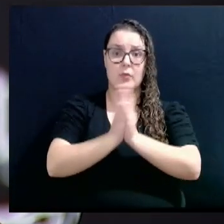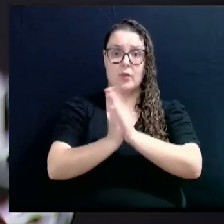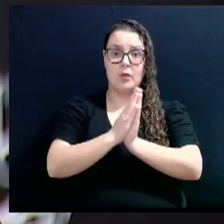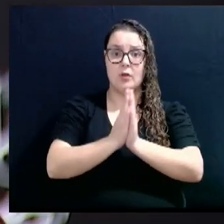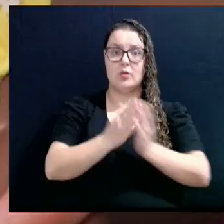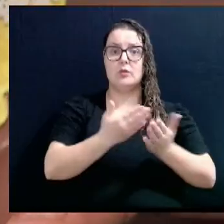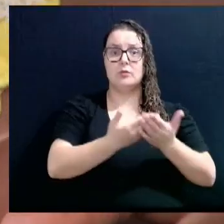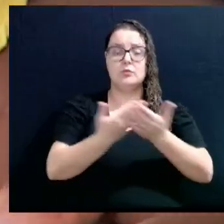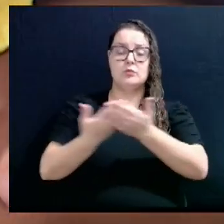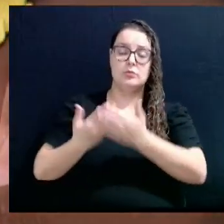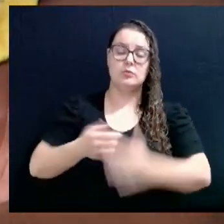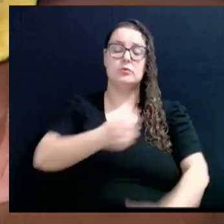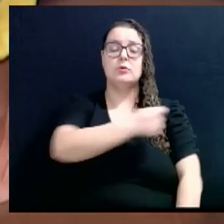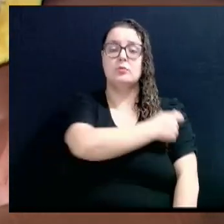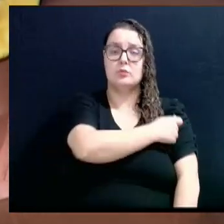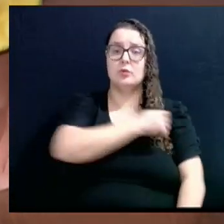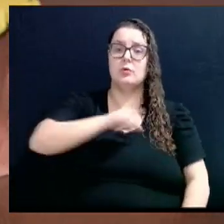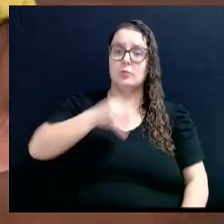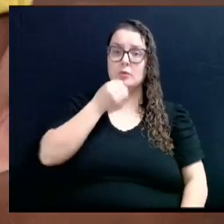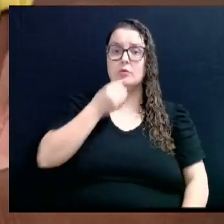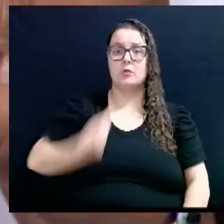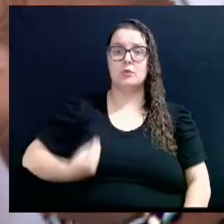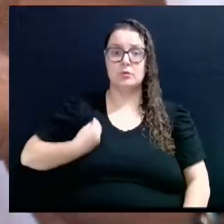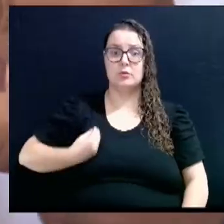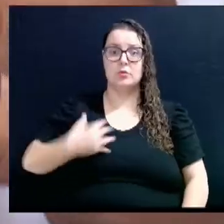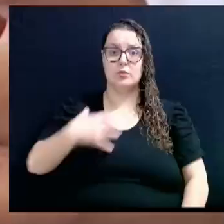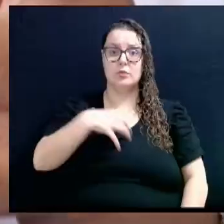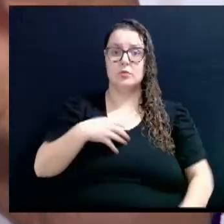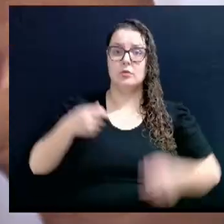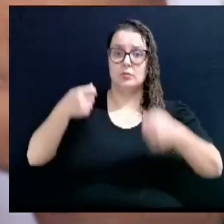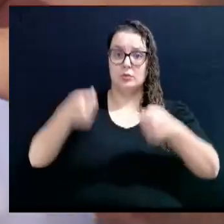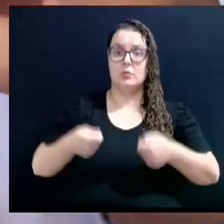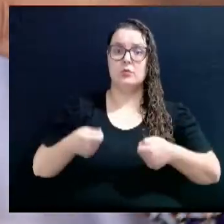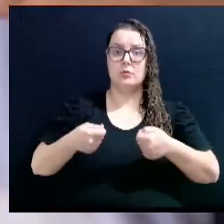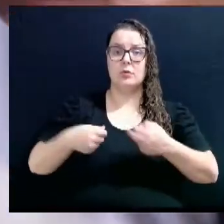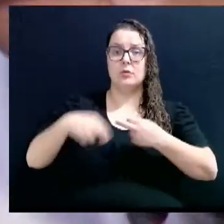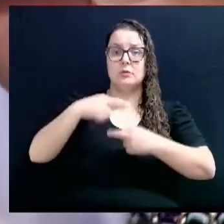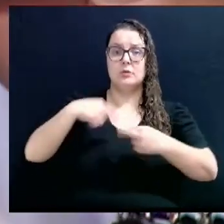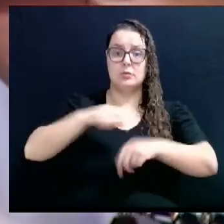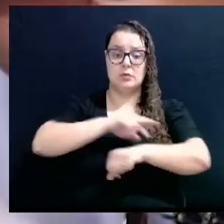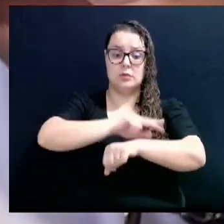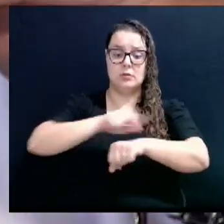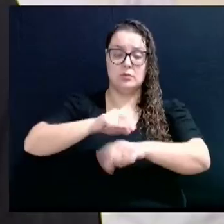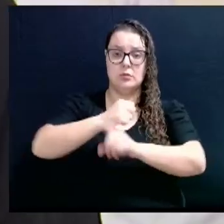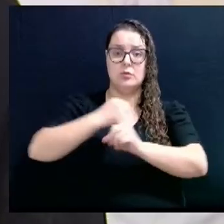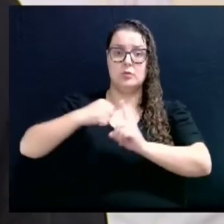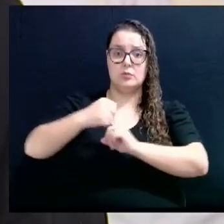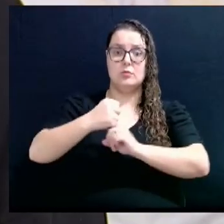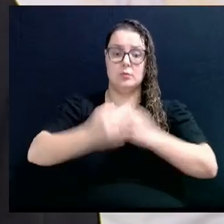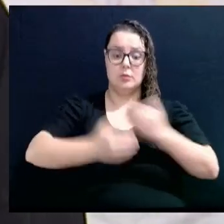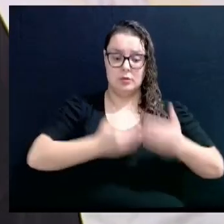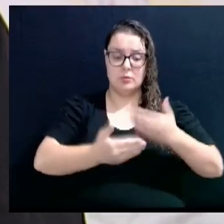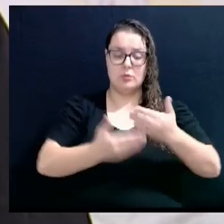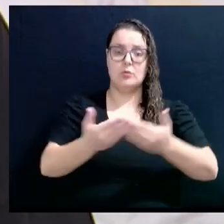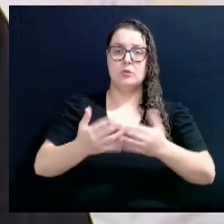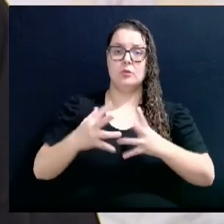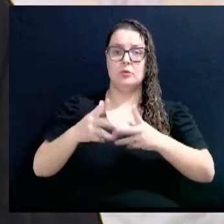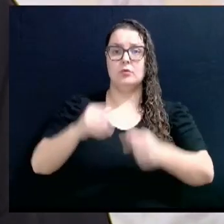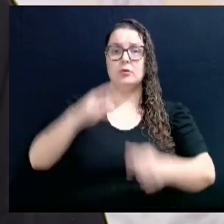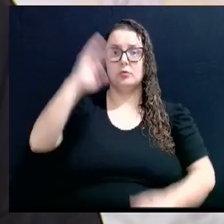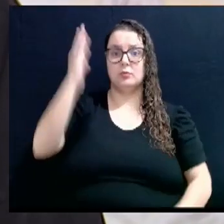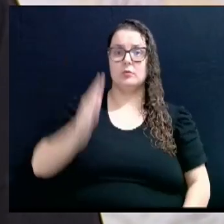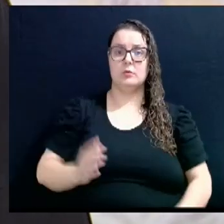oportunidade de vivenciar de forma mais concreta as questões raciais e sociais que atravessam o Brasil. Ela me